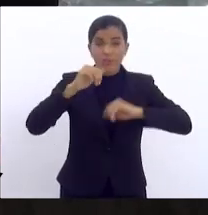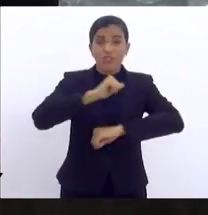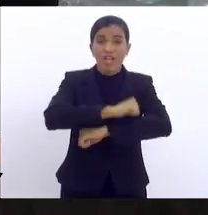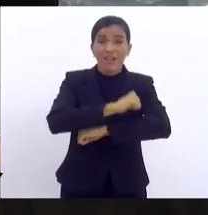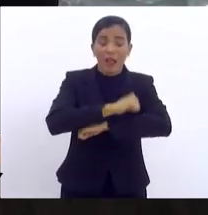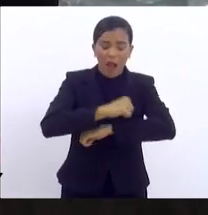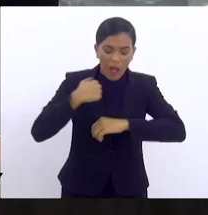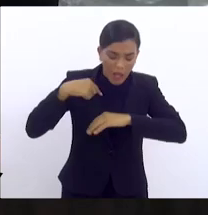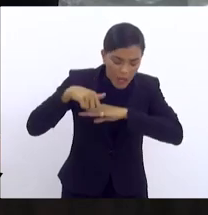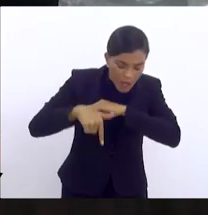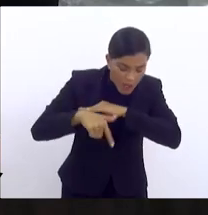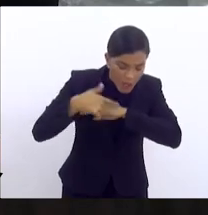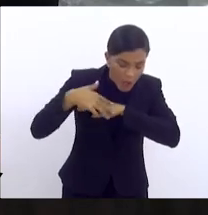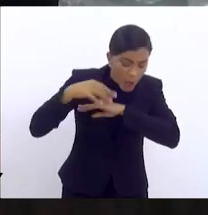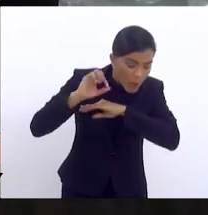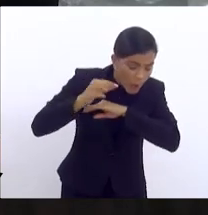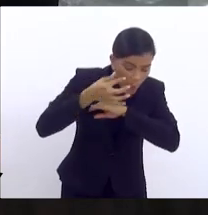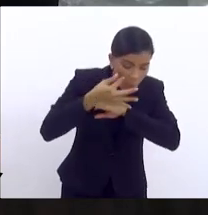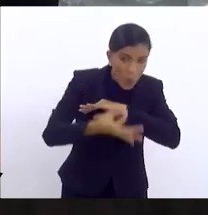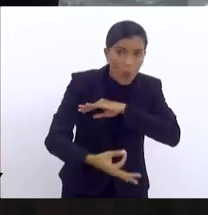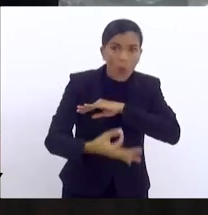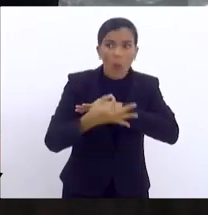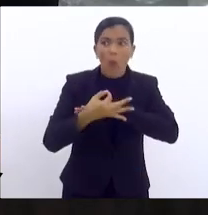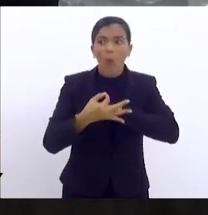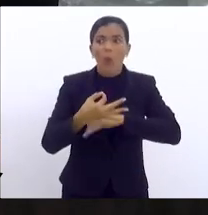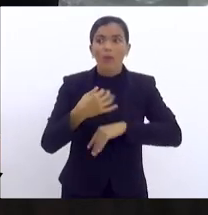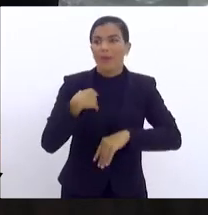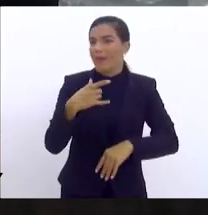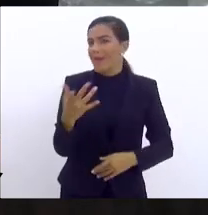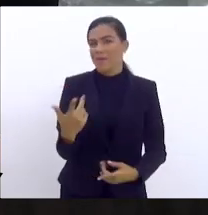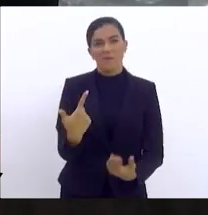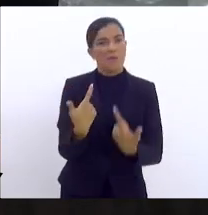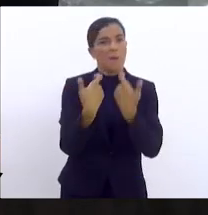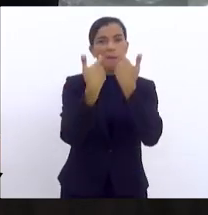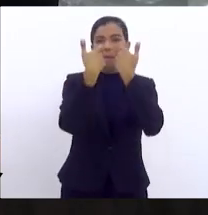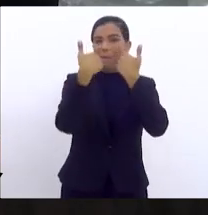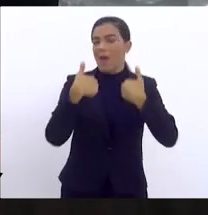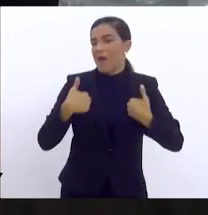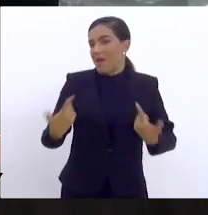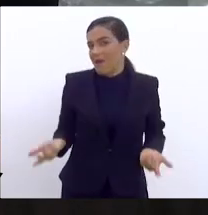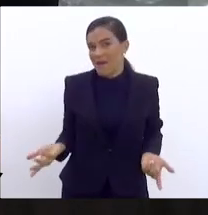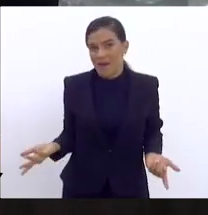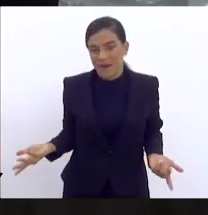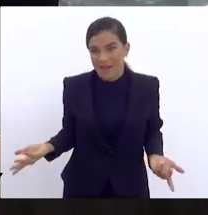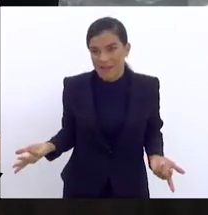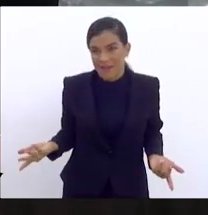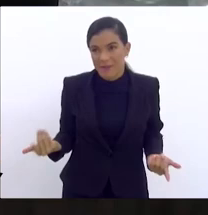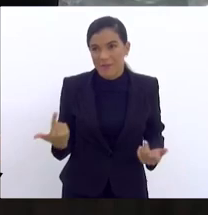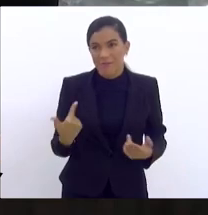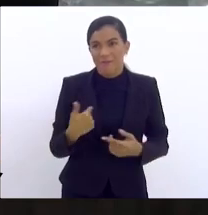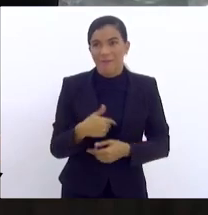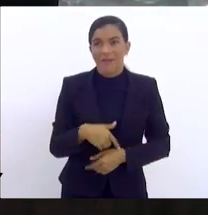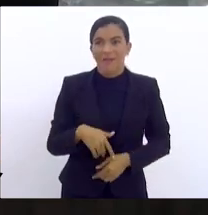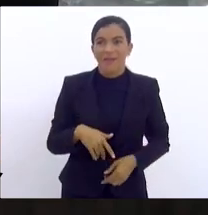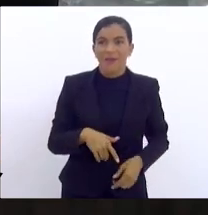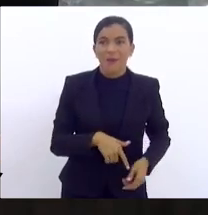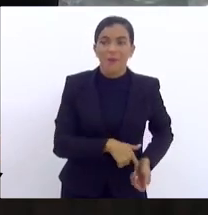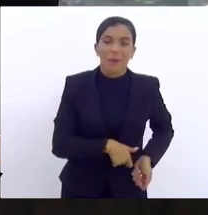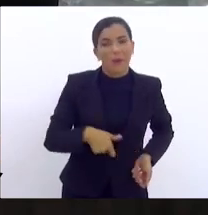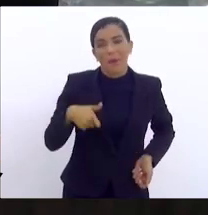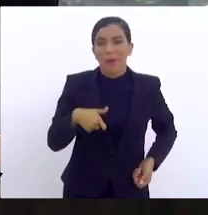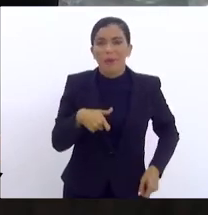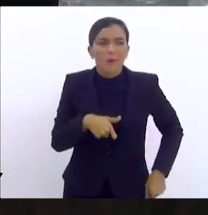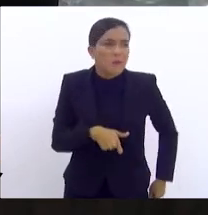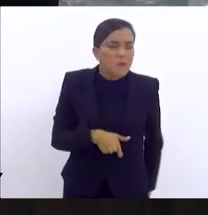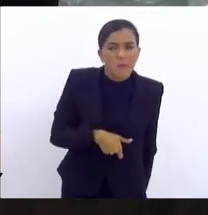eu imaginei o que do jeito que eu bato diferente com tráfico vieram me pegar peguei lá minha meu pica-pau